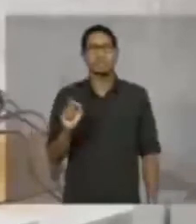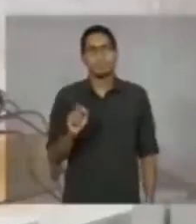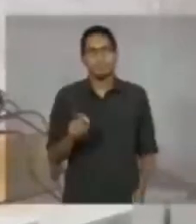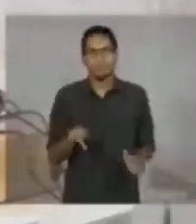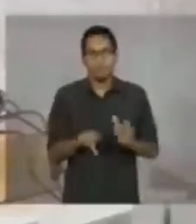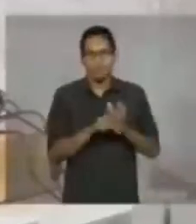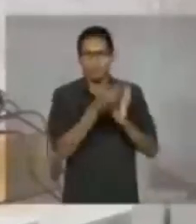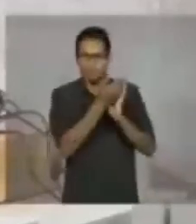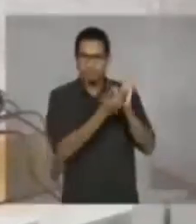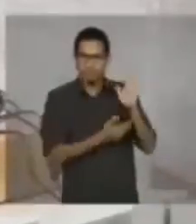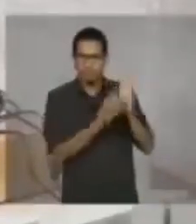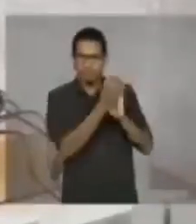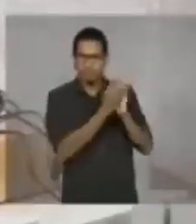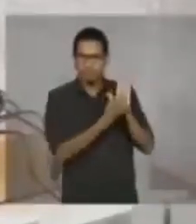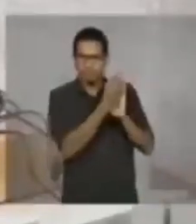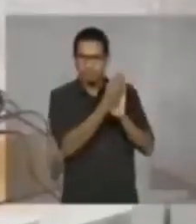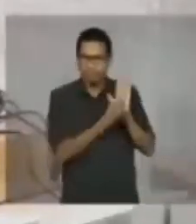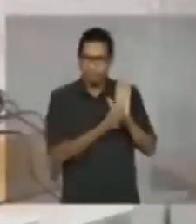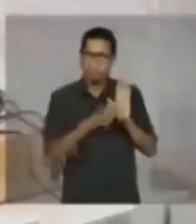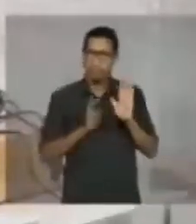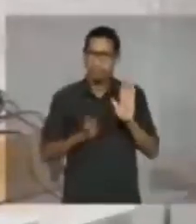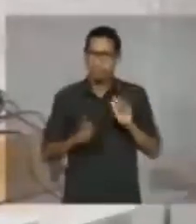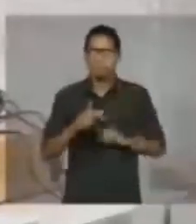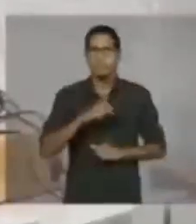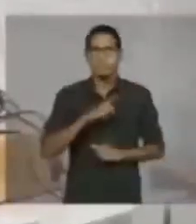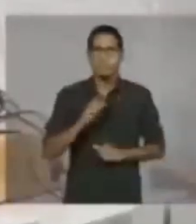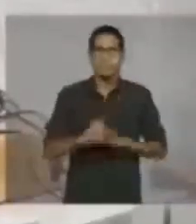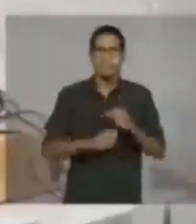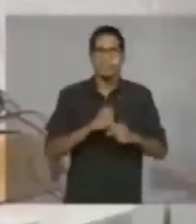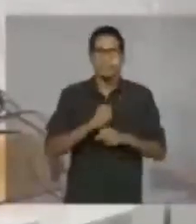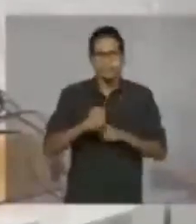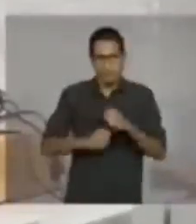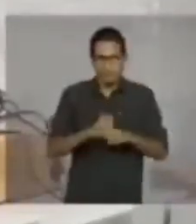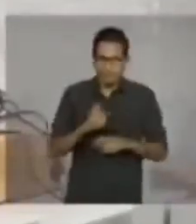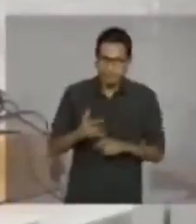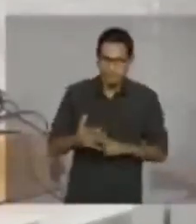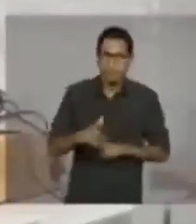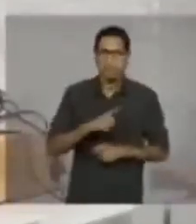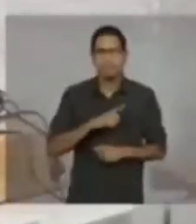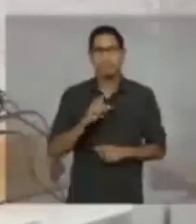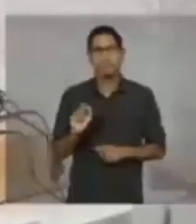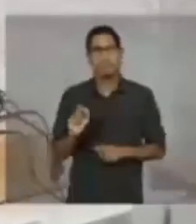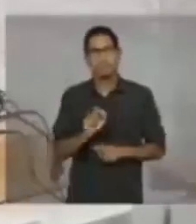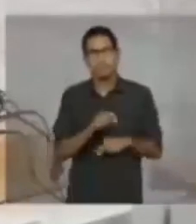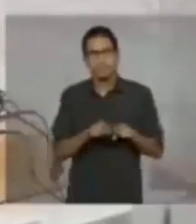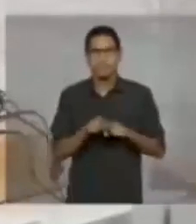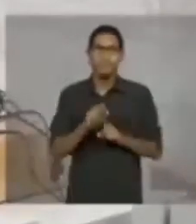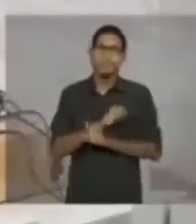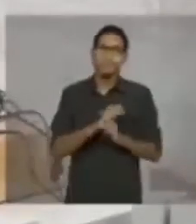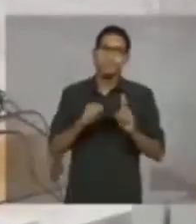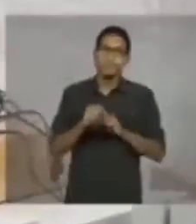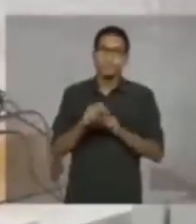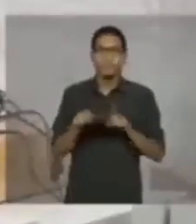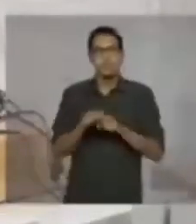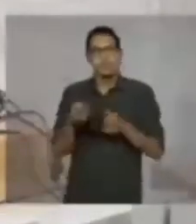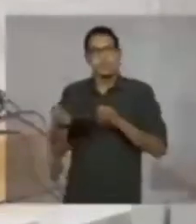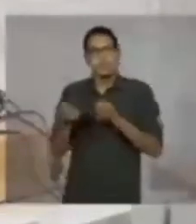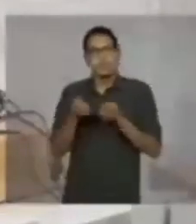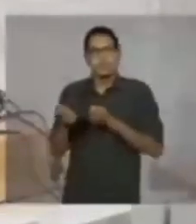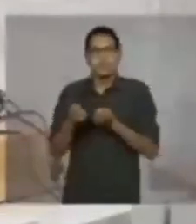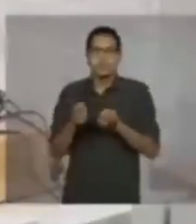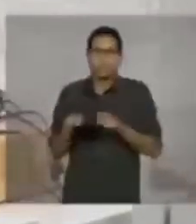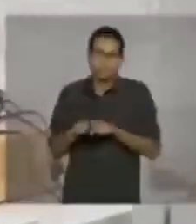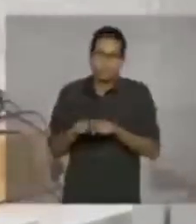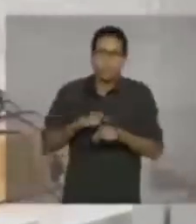peça orçamentária, desafios permanentes, né, todos os anos. Um, que é muito demandado também pela sociedade em termos de controle social,